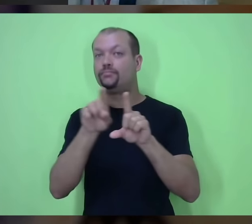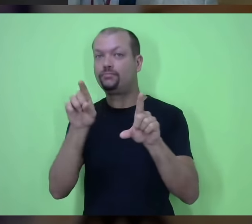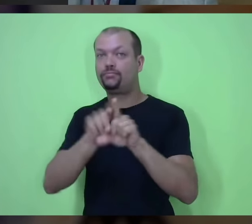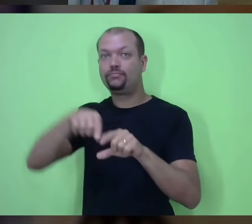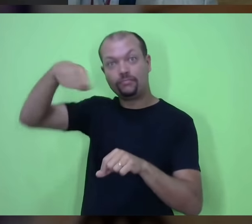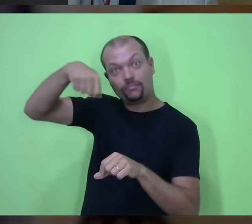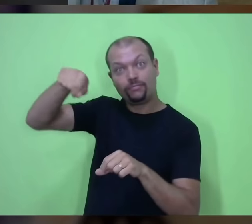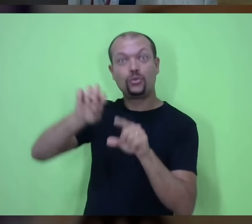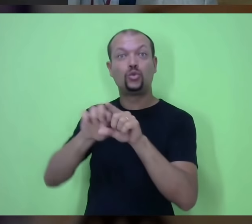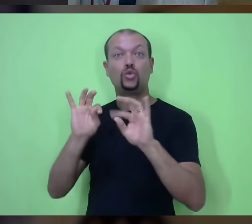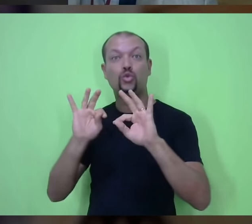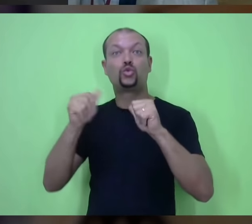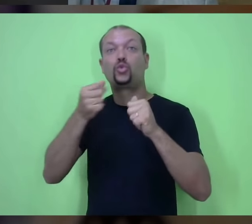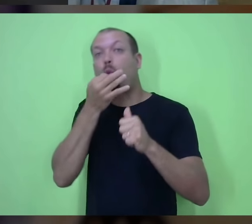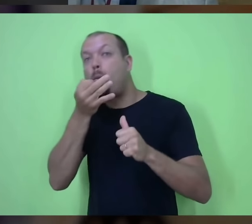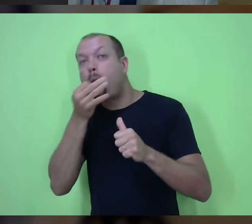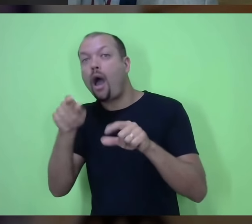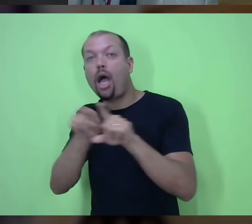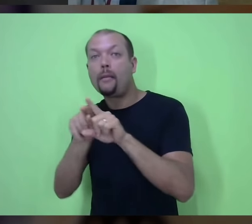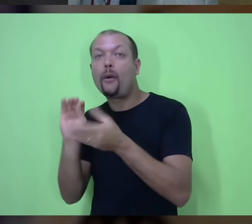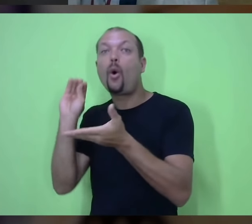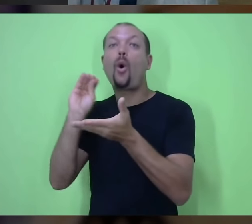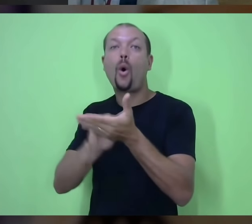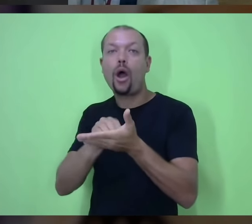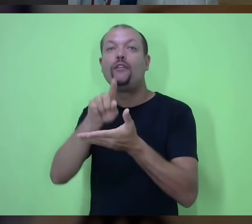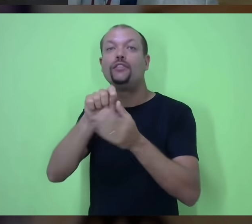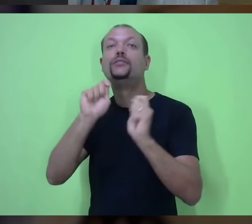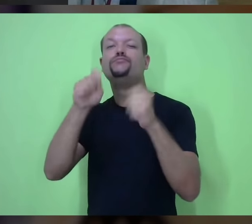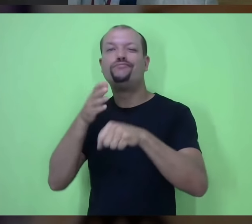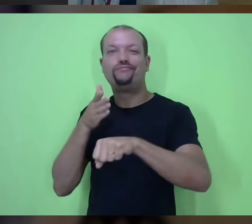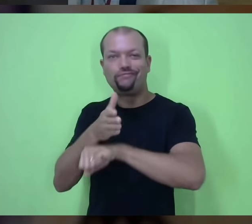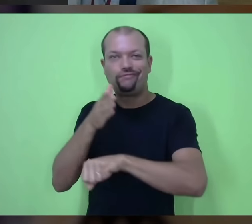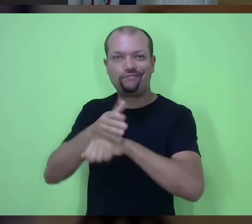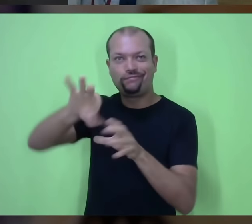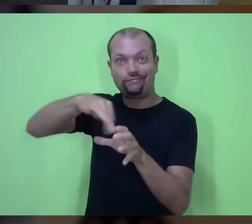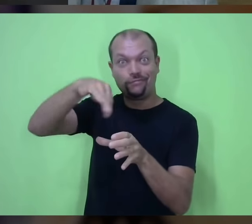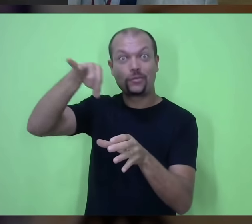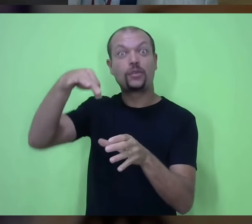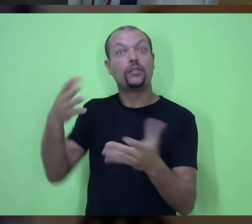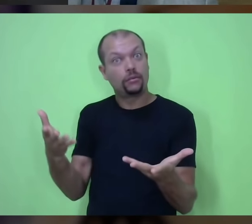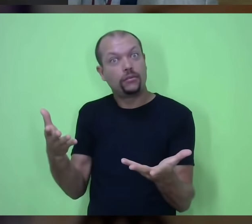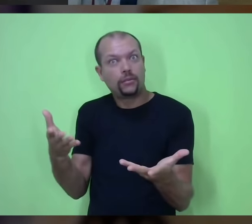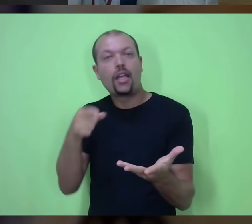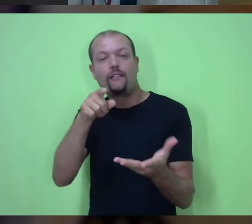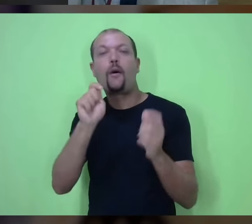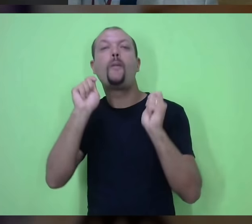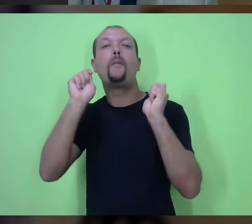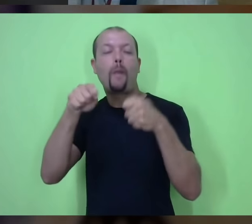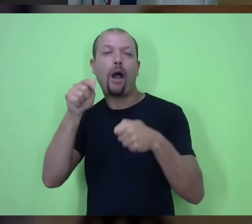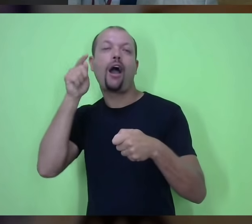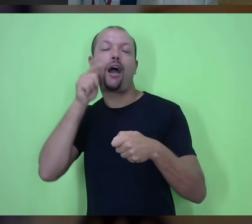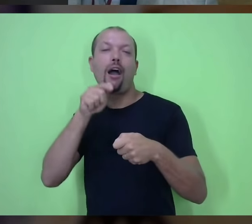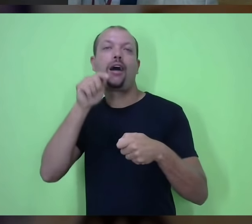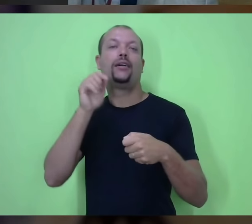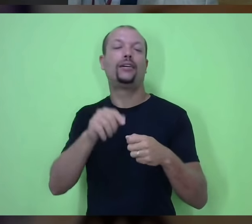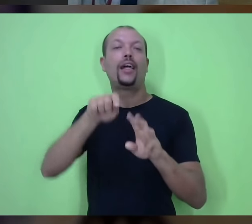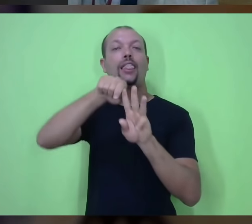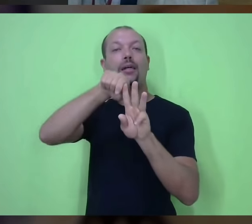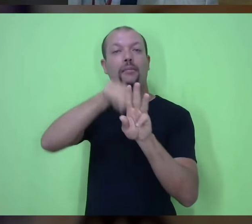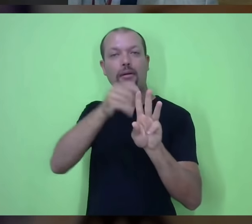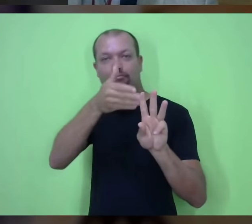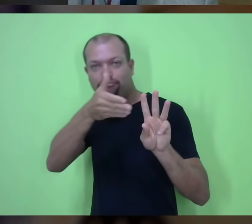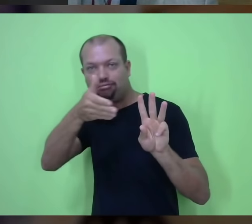se inscrever e deixar também o comentário, você vai participar de um sorteio onde nós iremos sortear ao longo